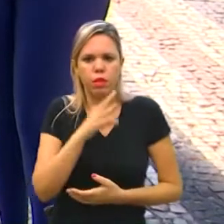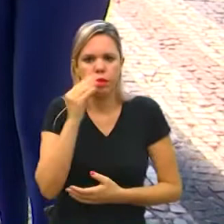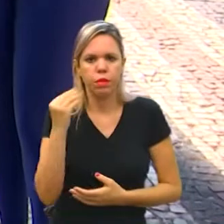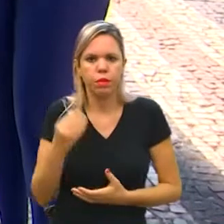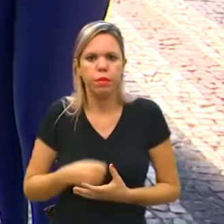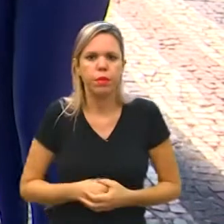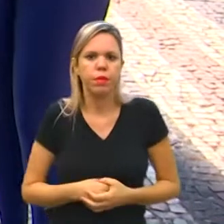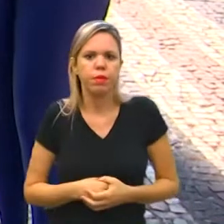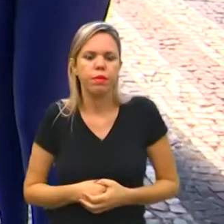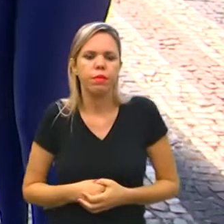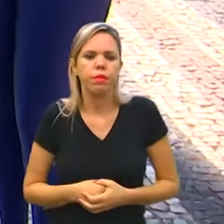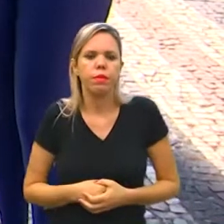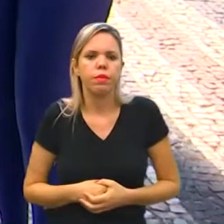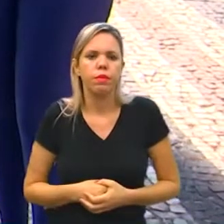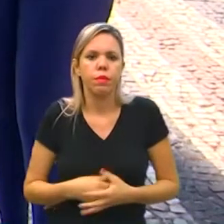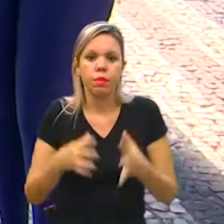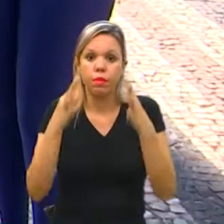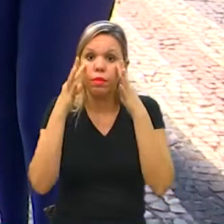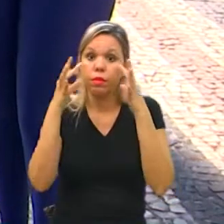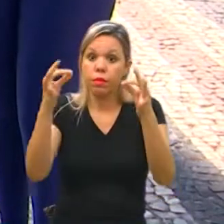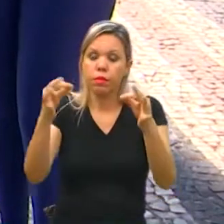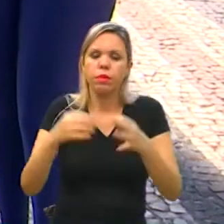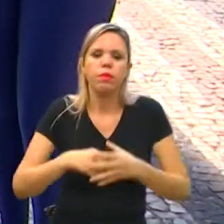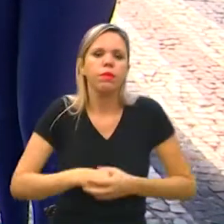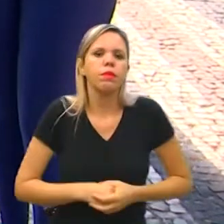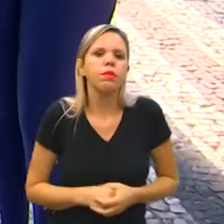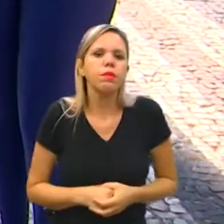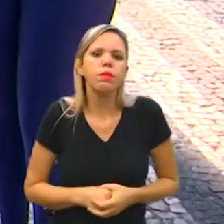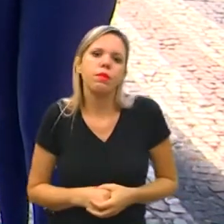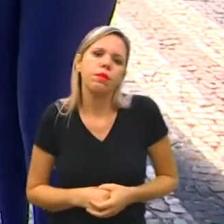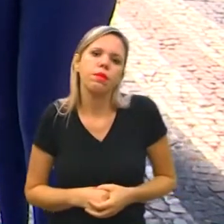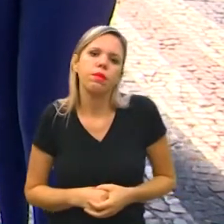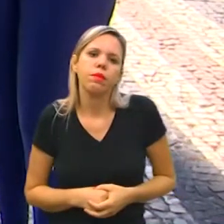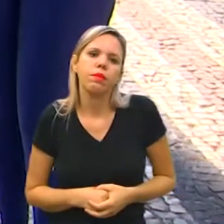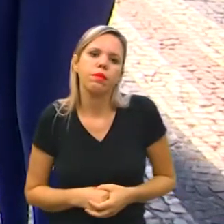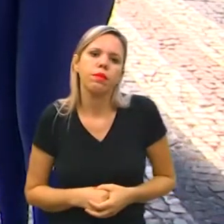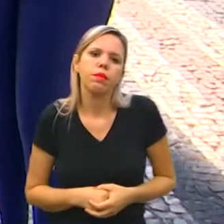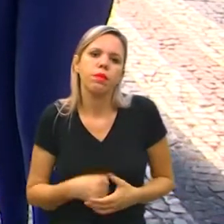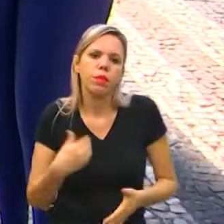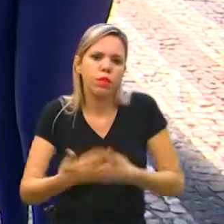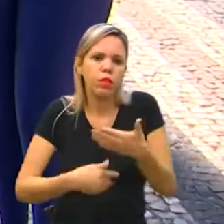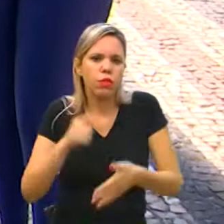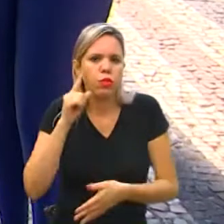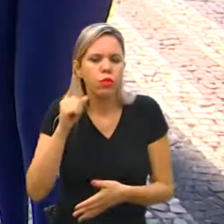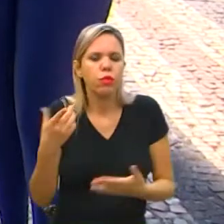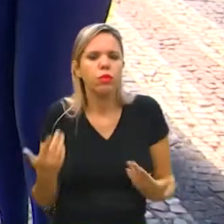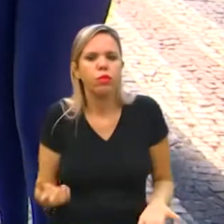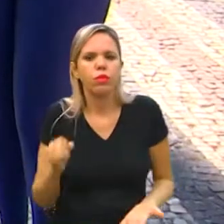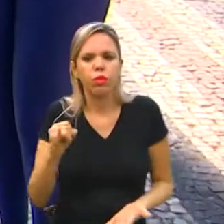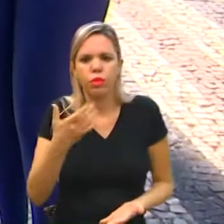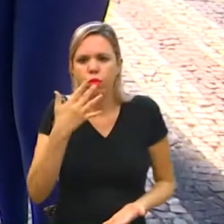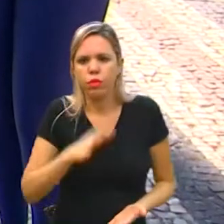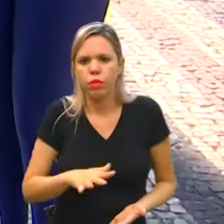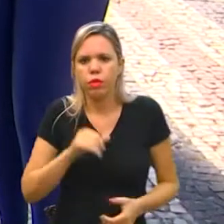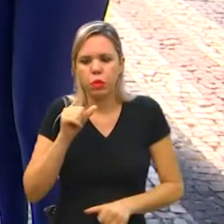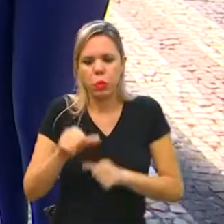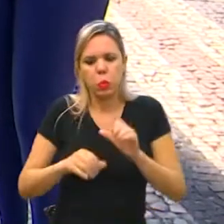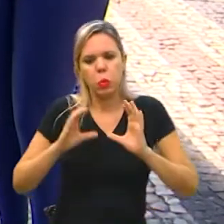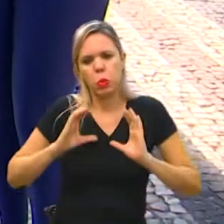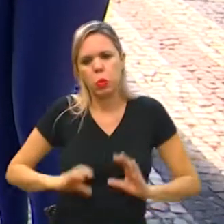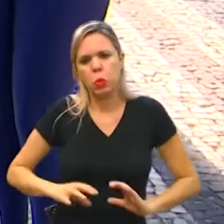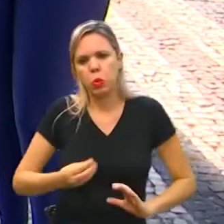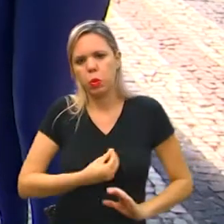crianças e adolescentes. Ficar muito atento a sinais do dia a dia, né? Se a criança